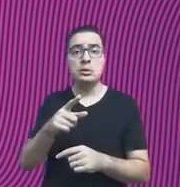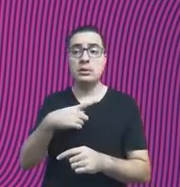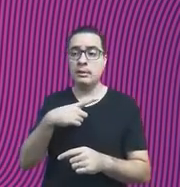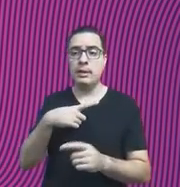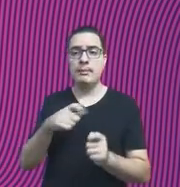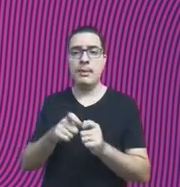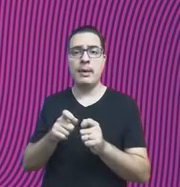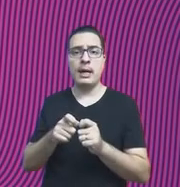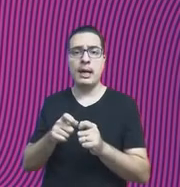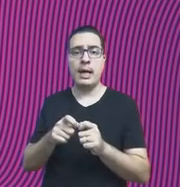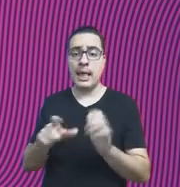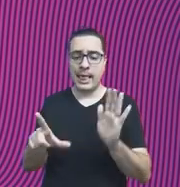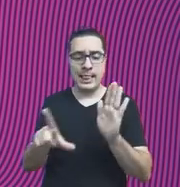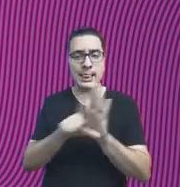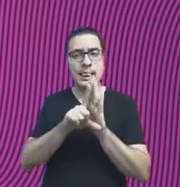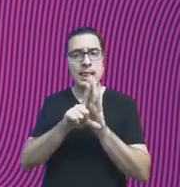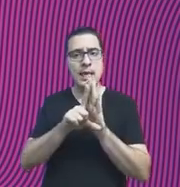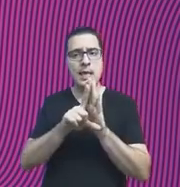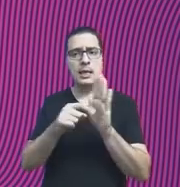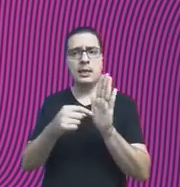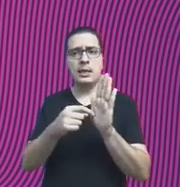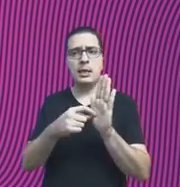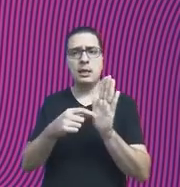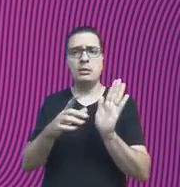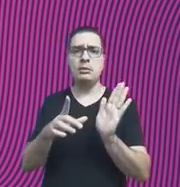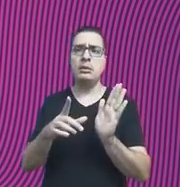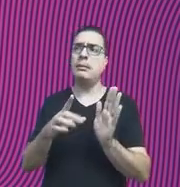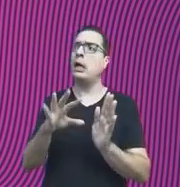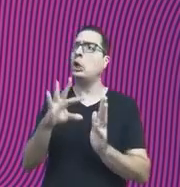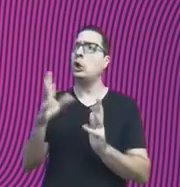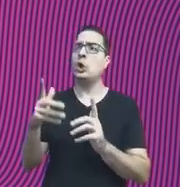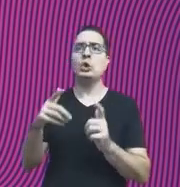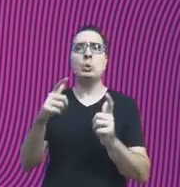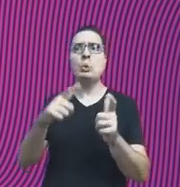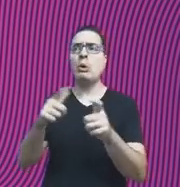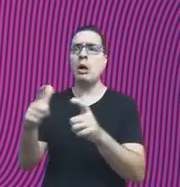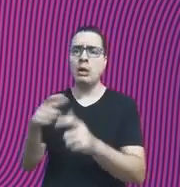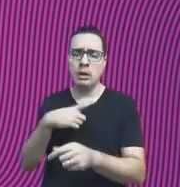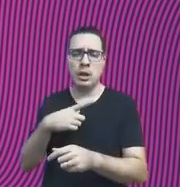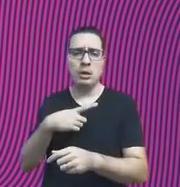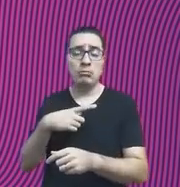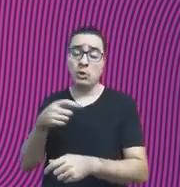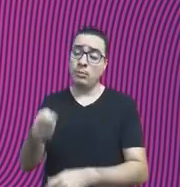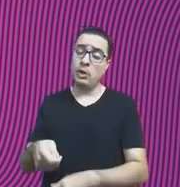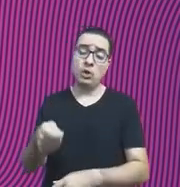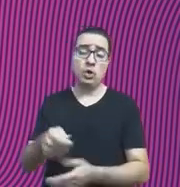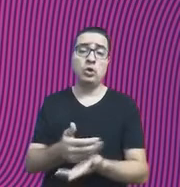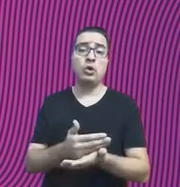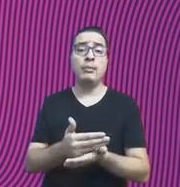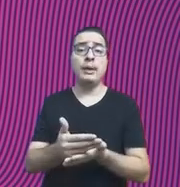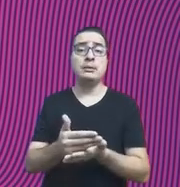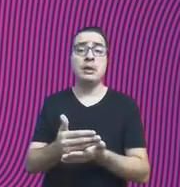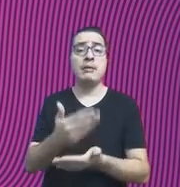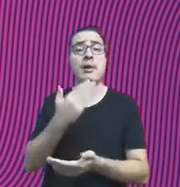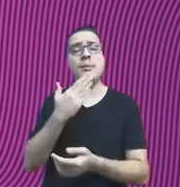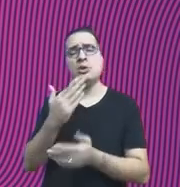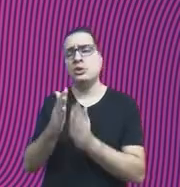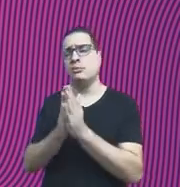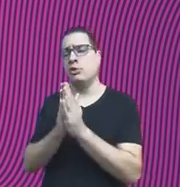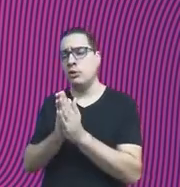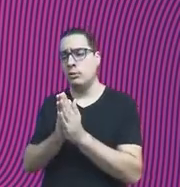lei municipal em São Paulo, mas existe em todos os lugares. Obrigou, no início você pedia,